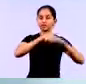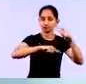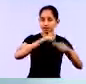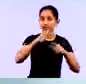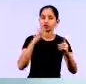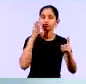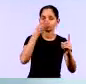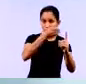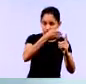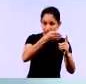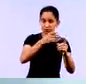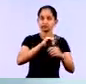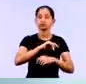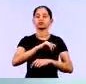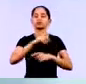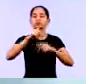direta,